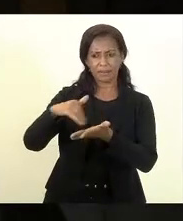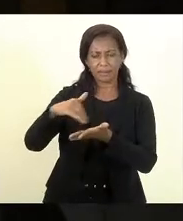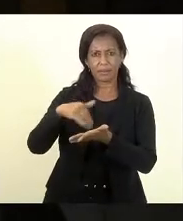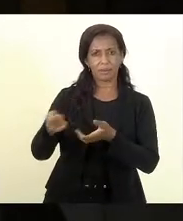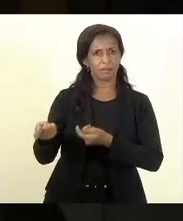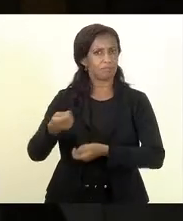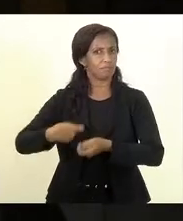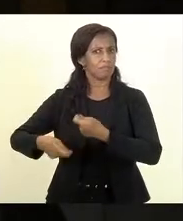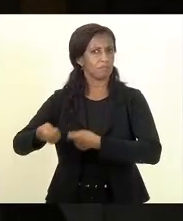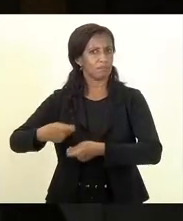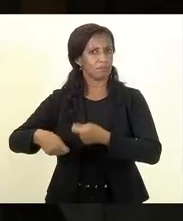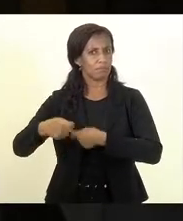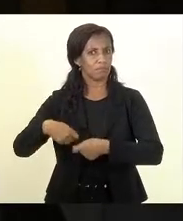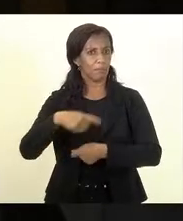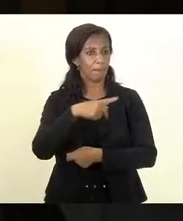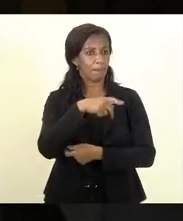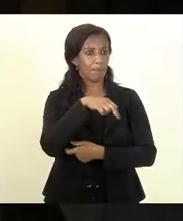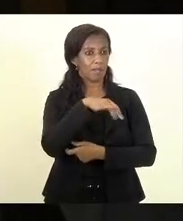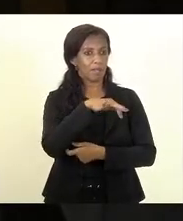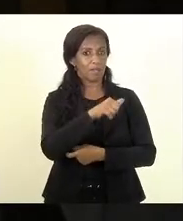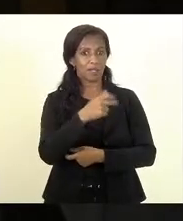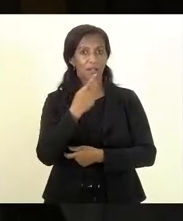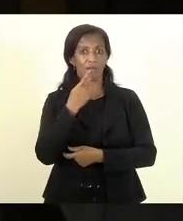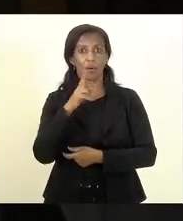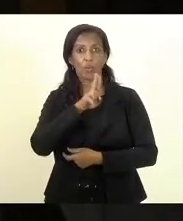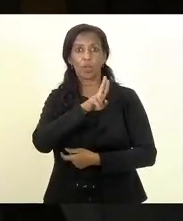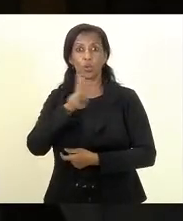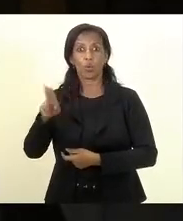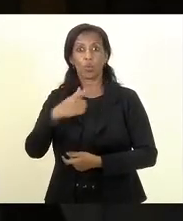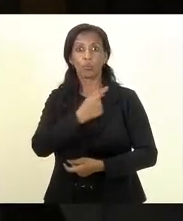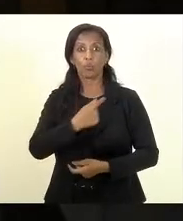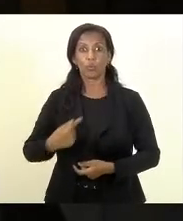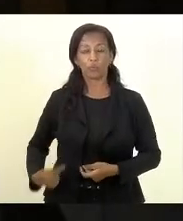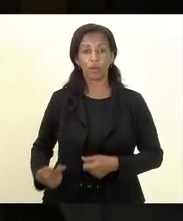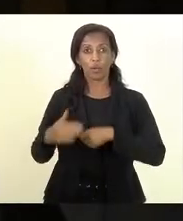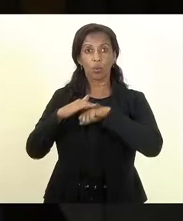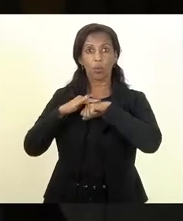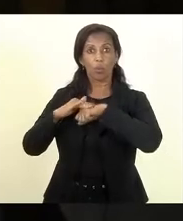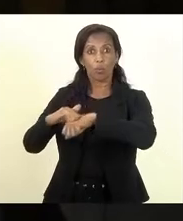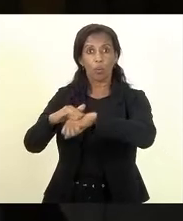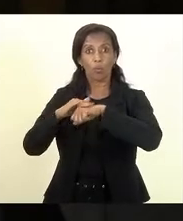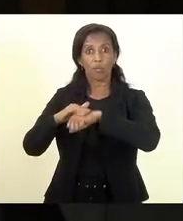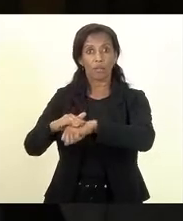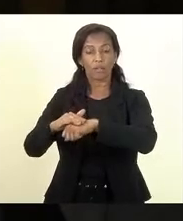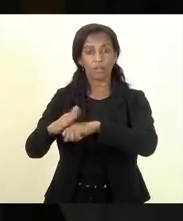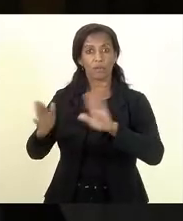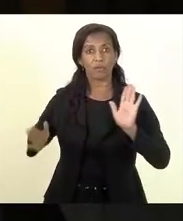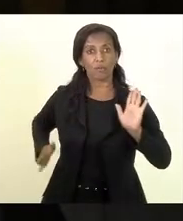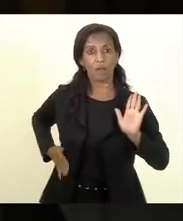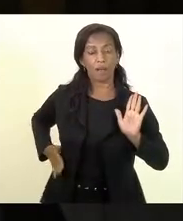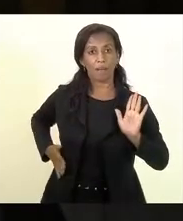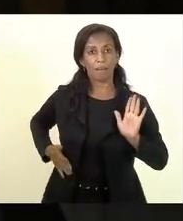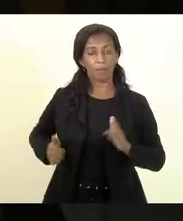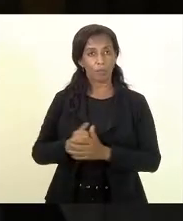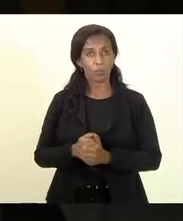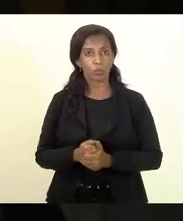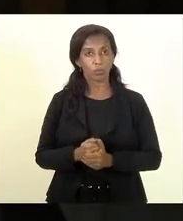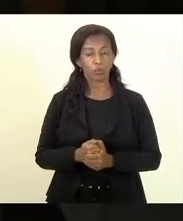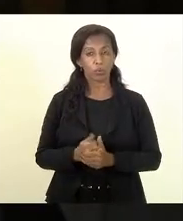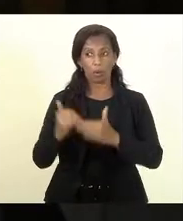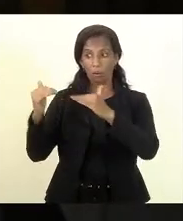administração penitenciária, falar em nome do governo do Estado, conversar e negociar com um vagabundo traficante de